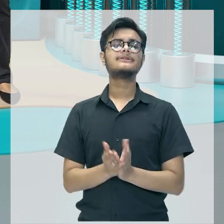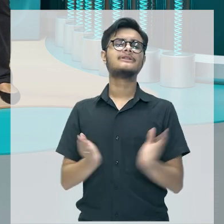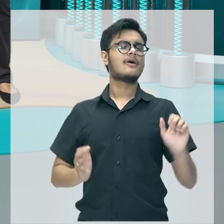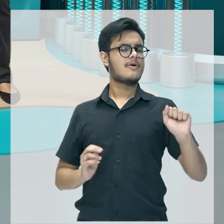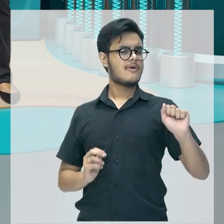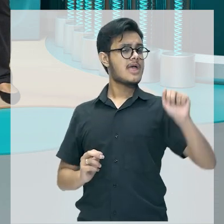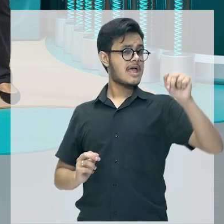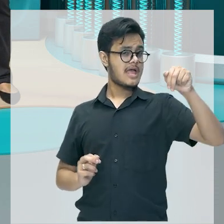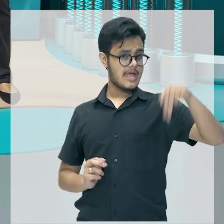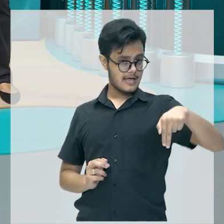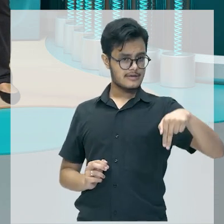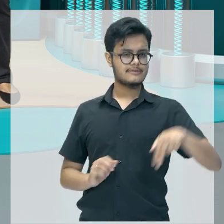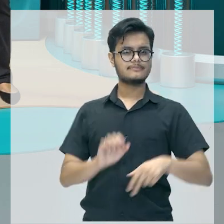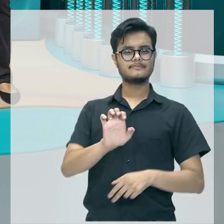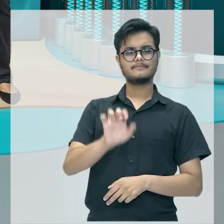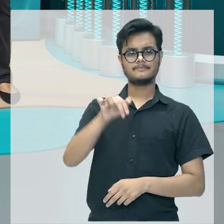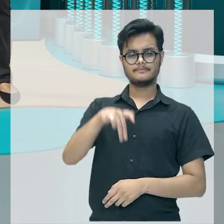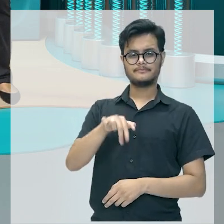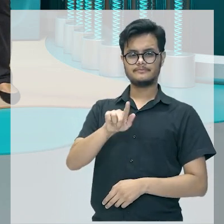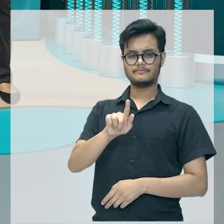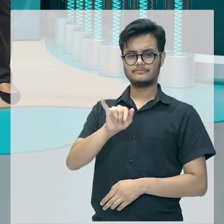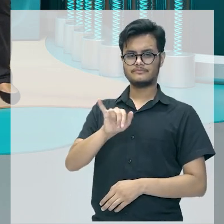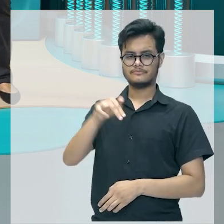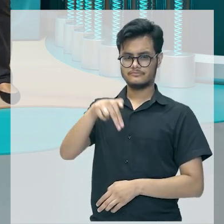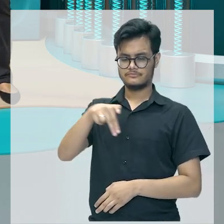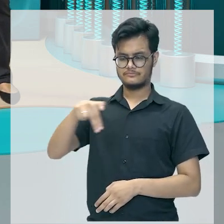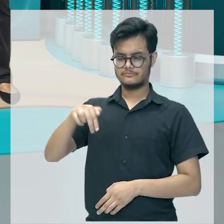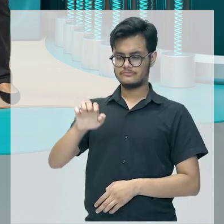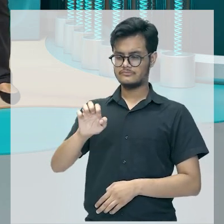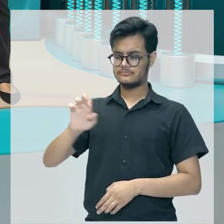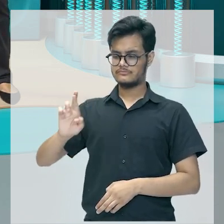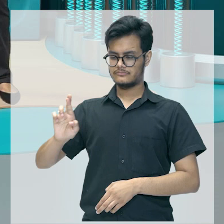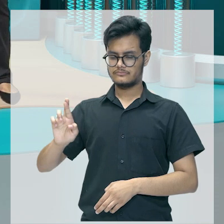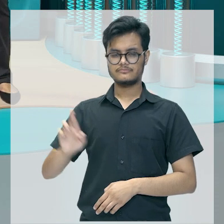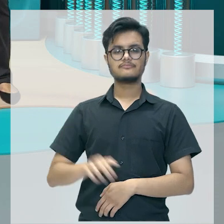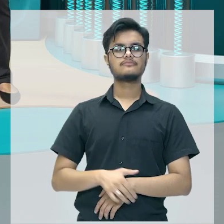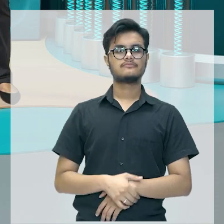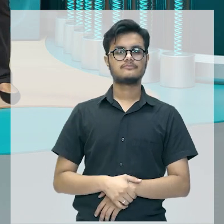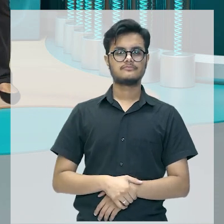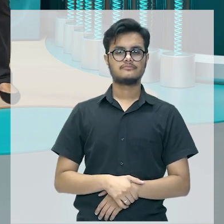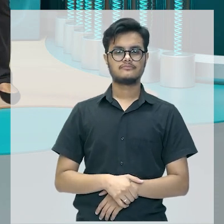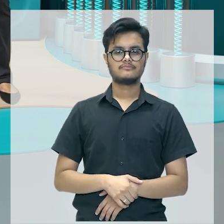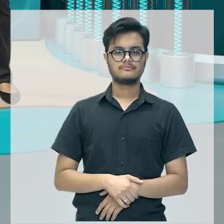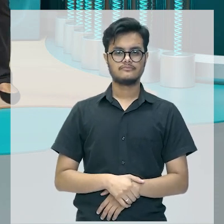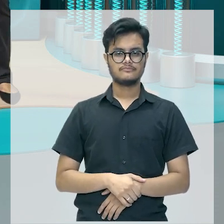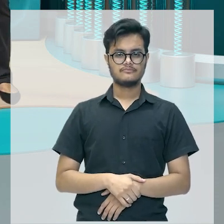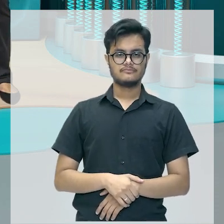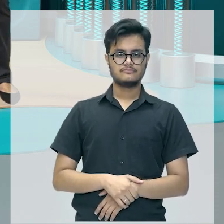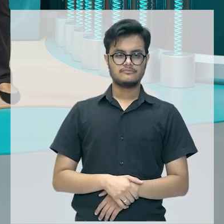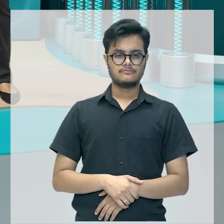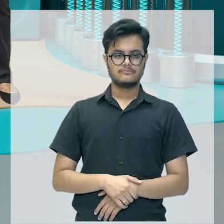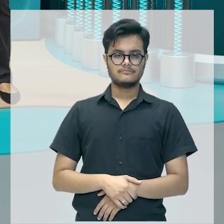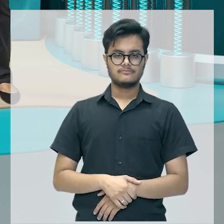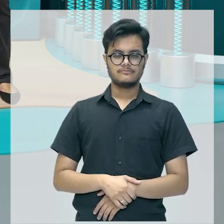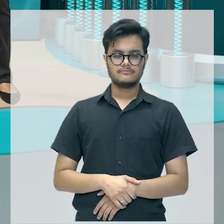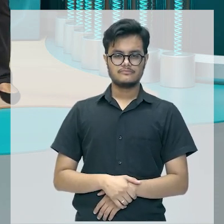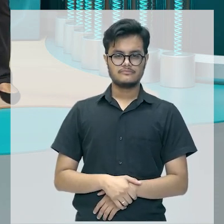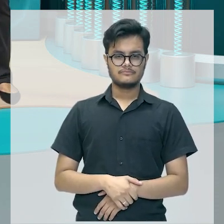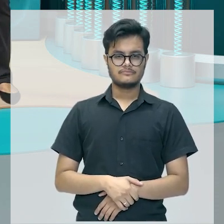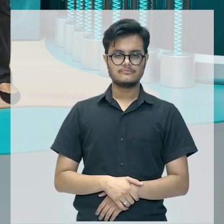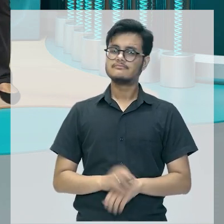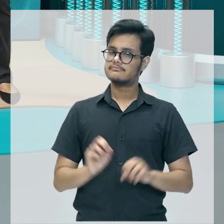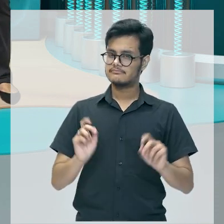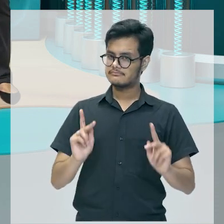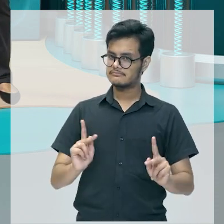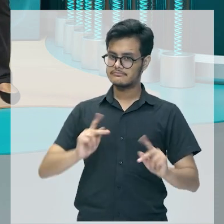vocálico. Então, eu utilizo o meu artigo indefinido An engineer. Observe que eu